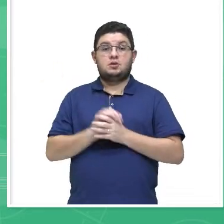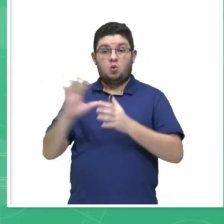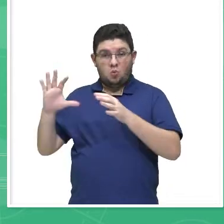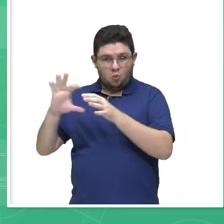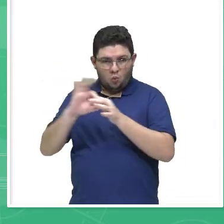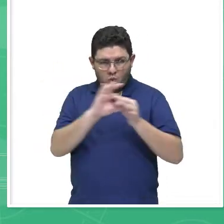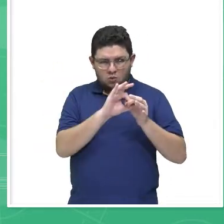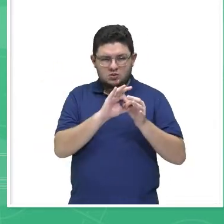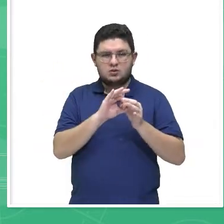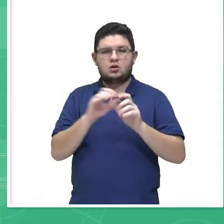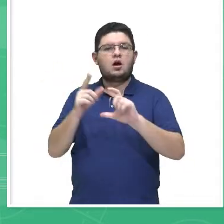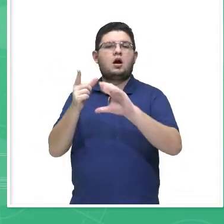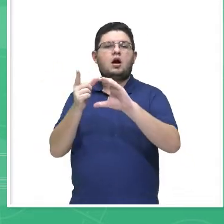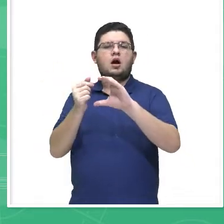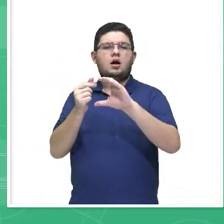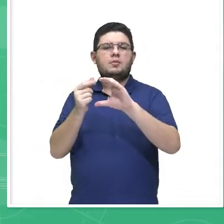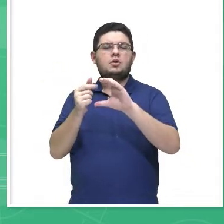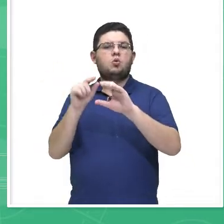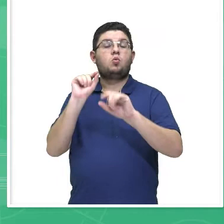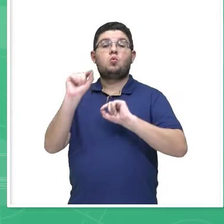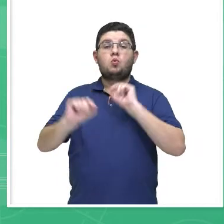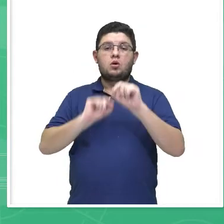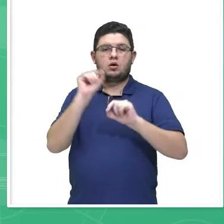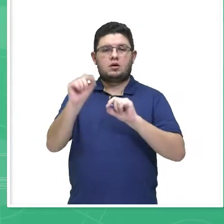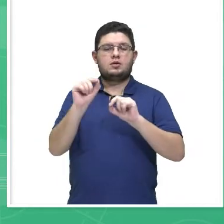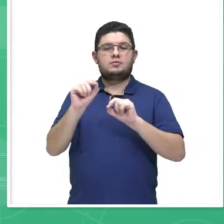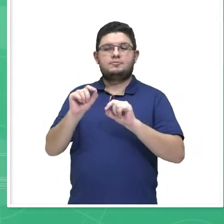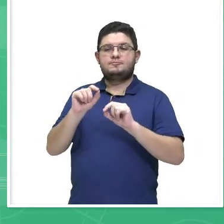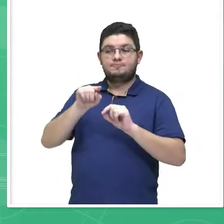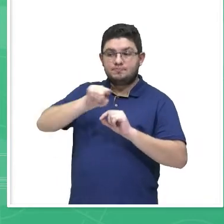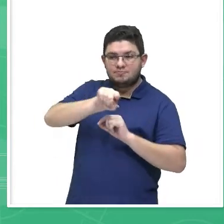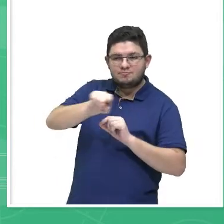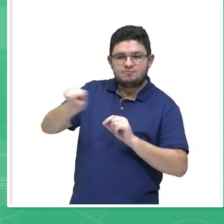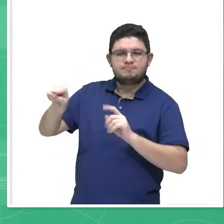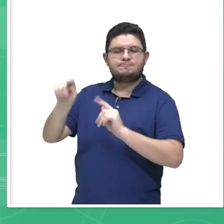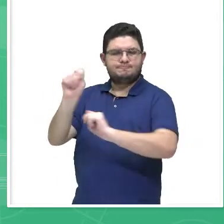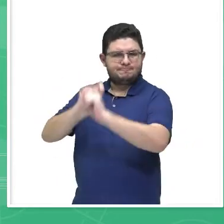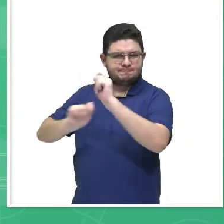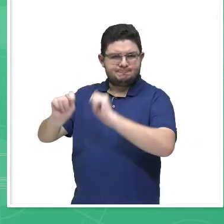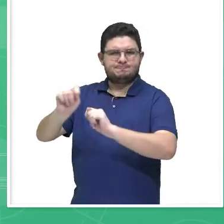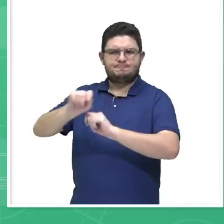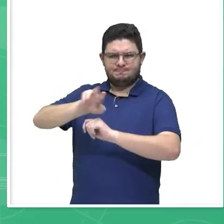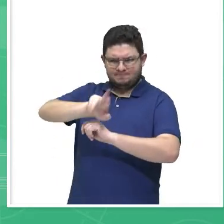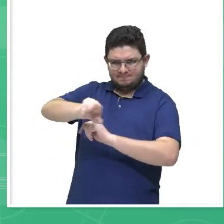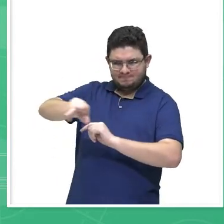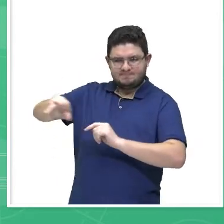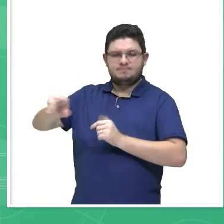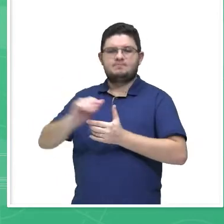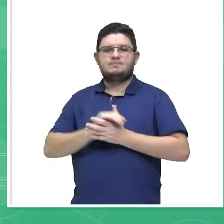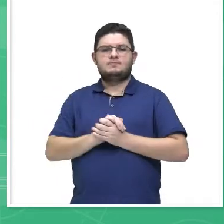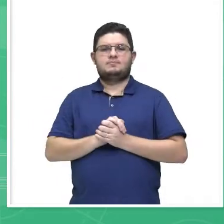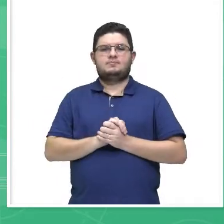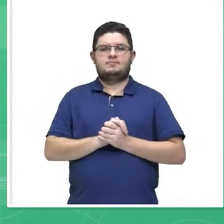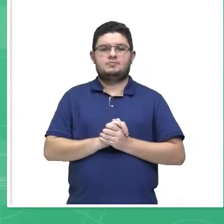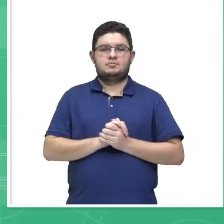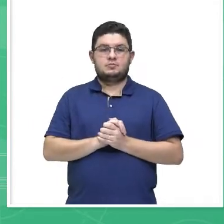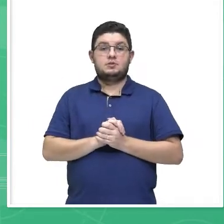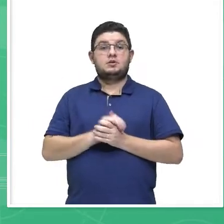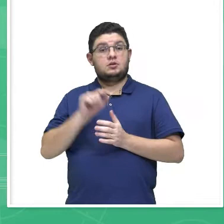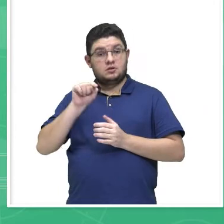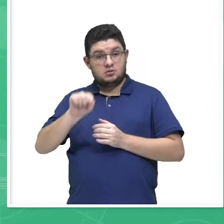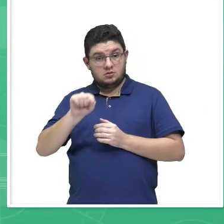capitalismo, significa dizer sua realidade econômica. É isso mesmo. Para o